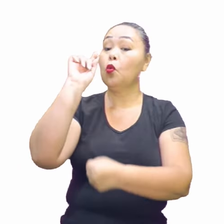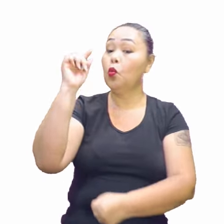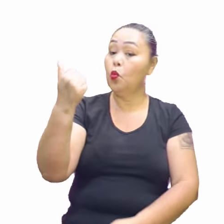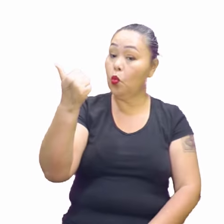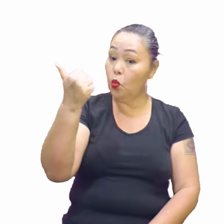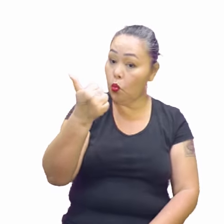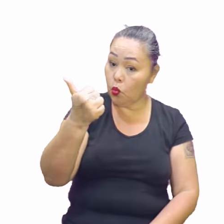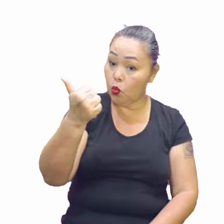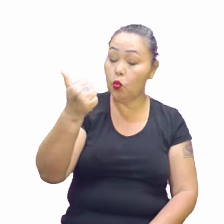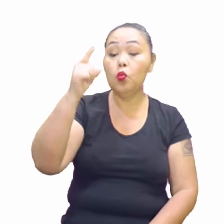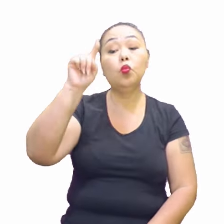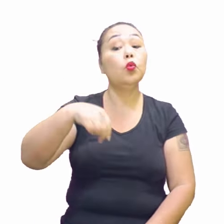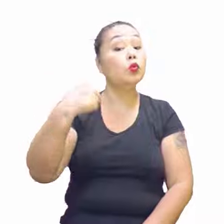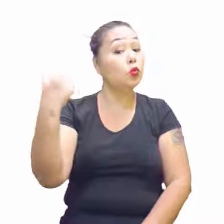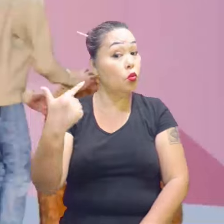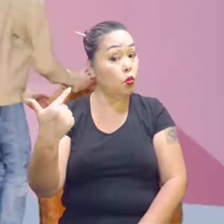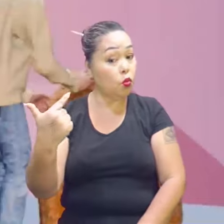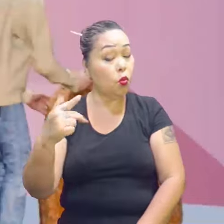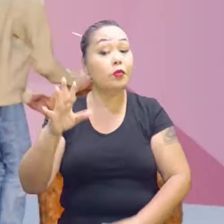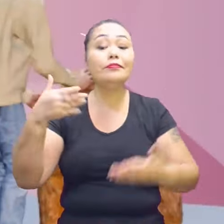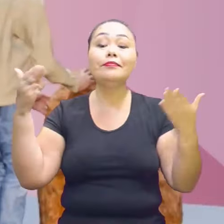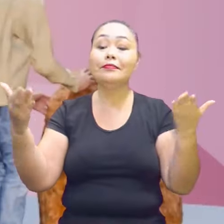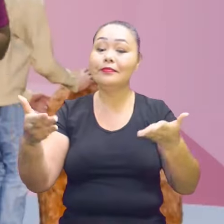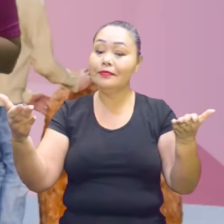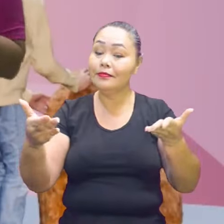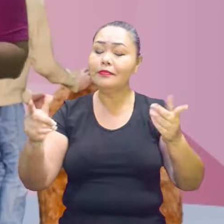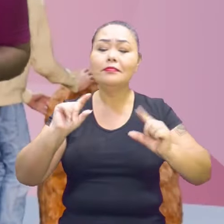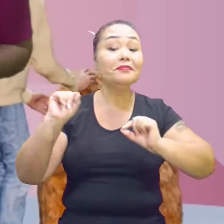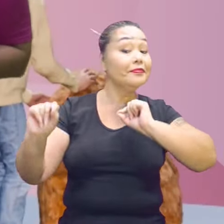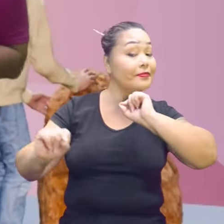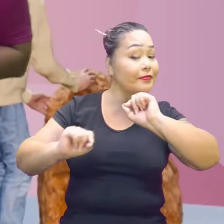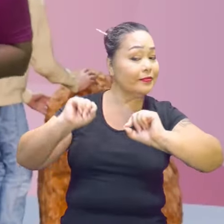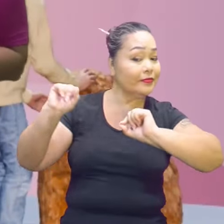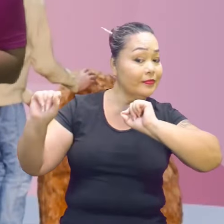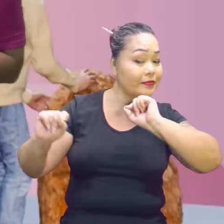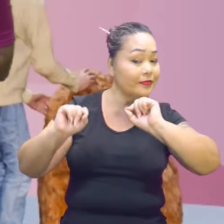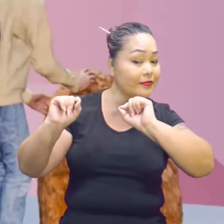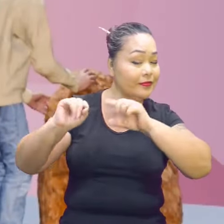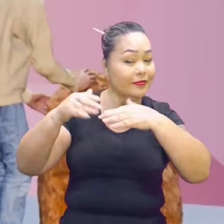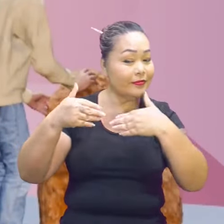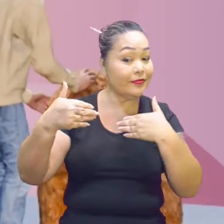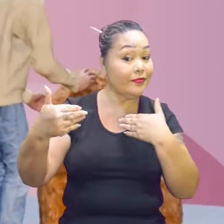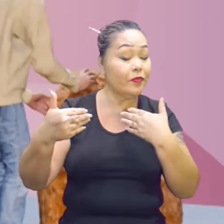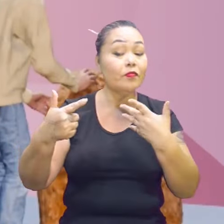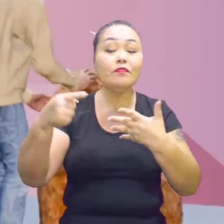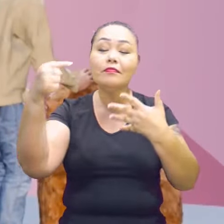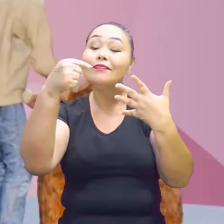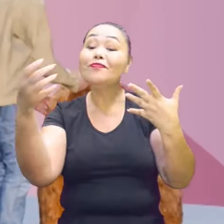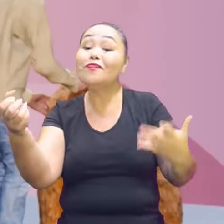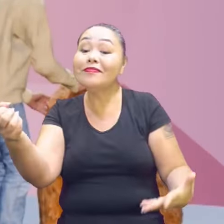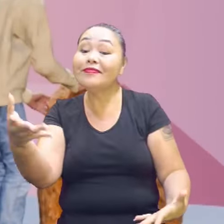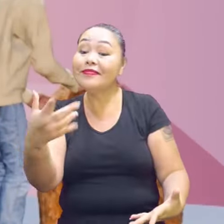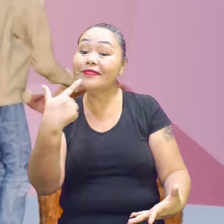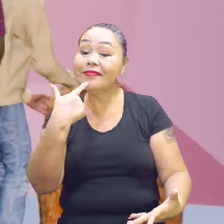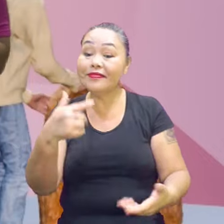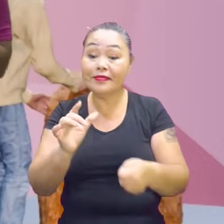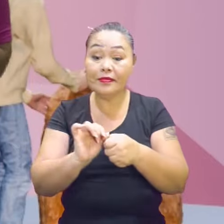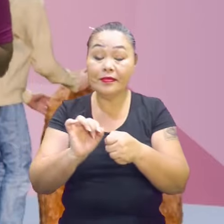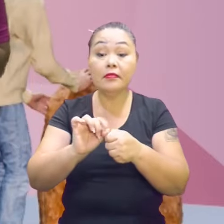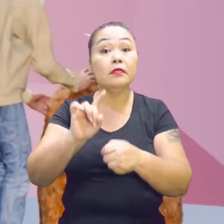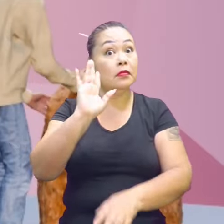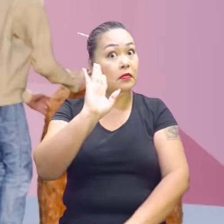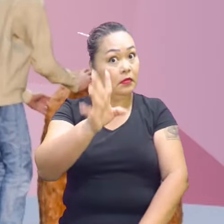1, concordância nominal 2. E agora, o que será? O que vem pela frente? Quais serão as novidades que vocês,